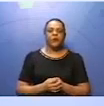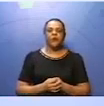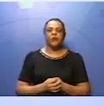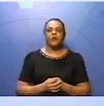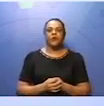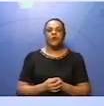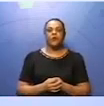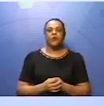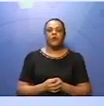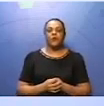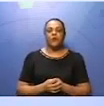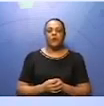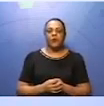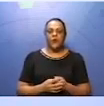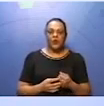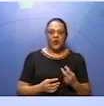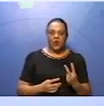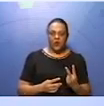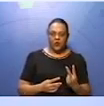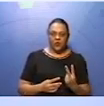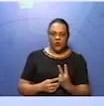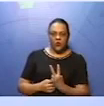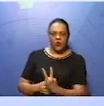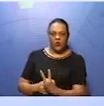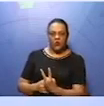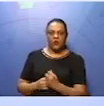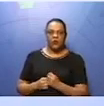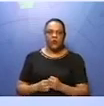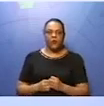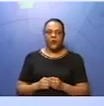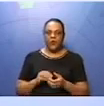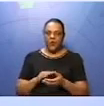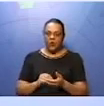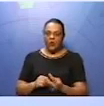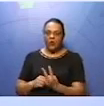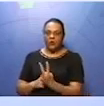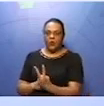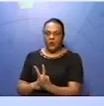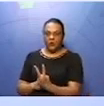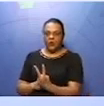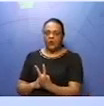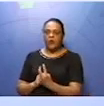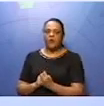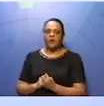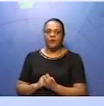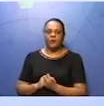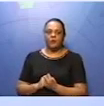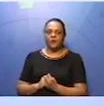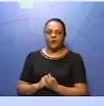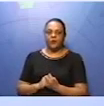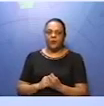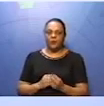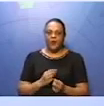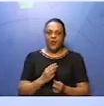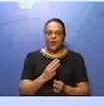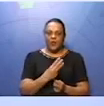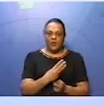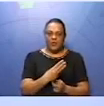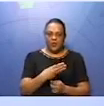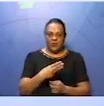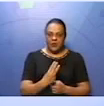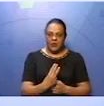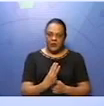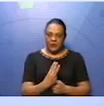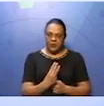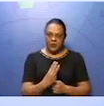Como os números de baixo são iguais, copio o número de baixo, que é o 2, faço uma conta de menos entre